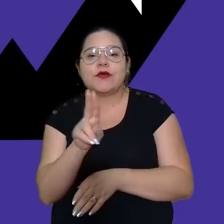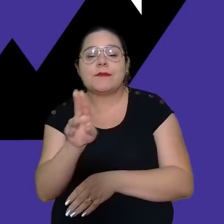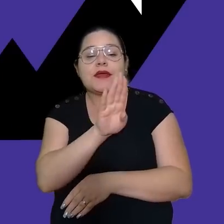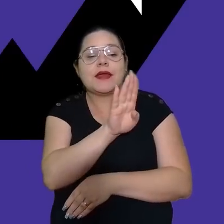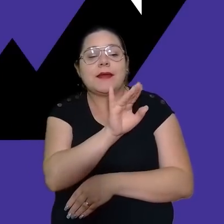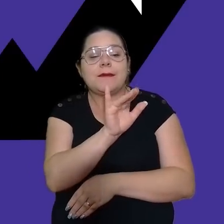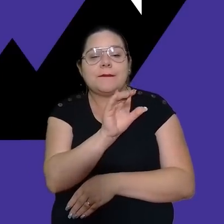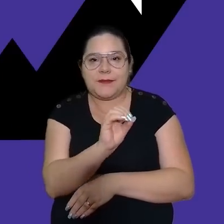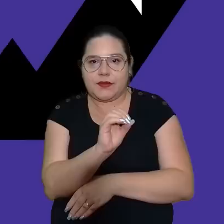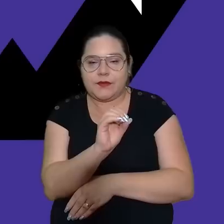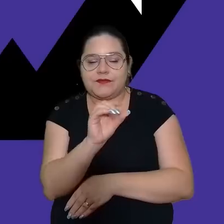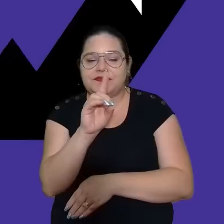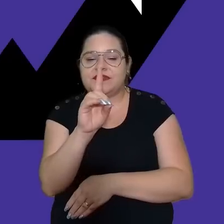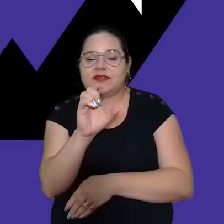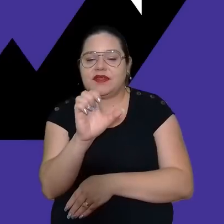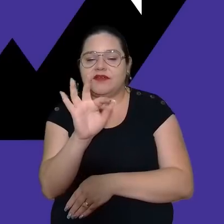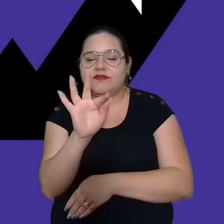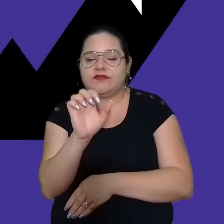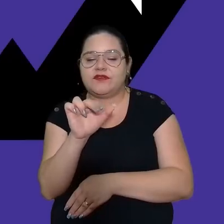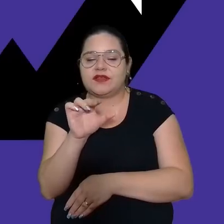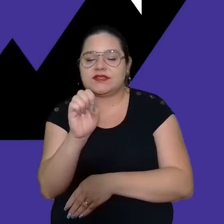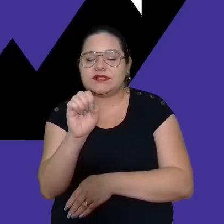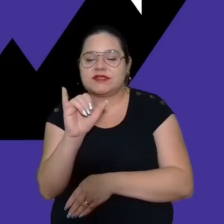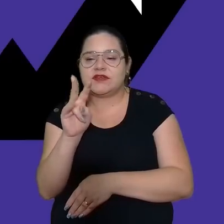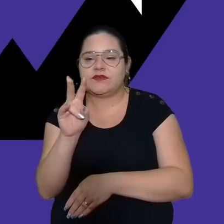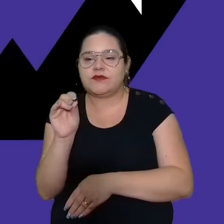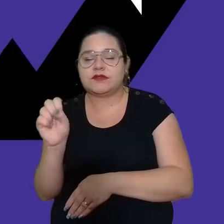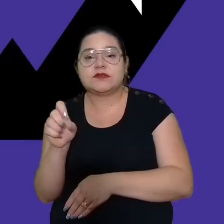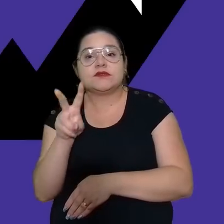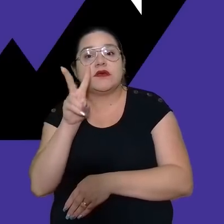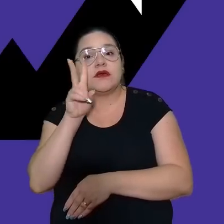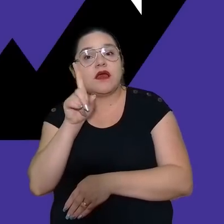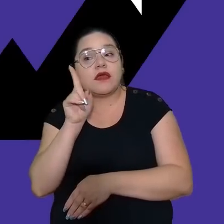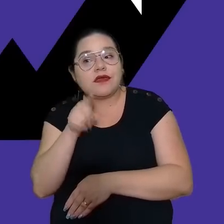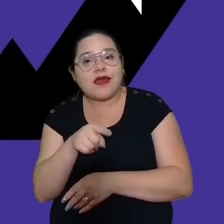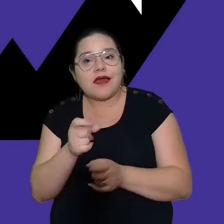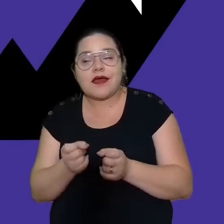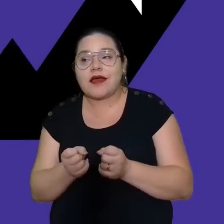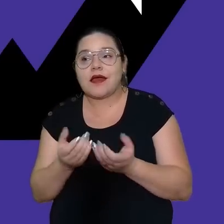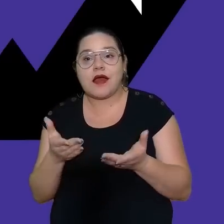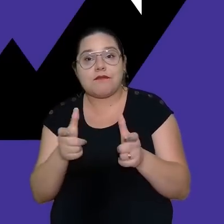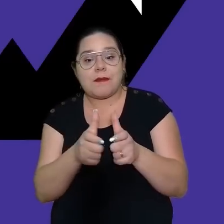biodefensivos, que é um mercado que vem crescendo muito nos últimos anos, não?